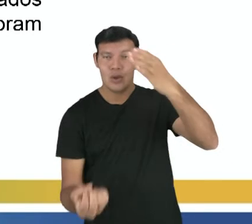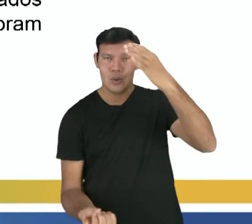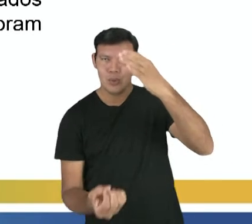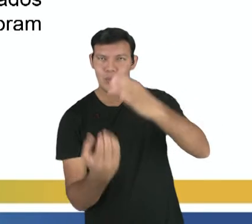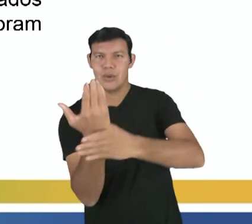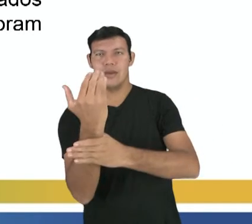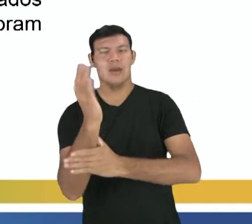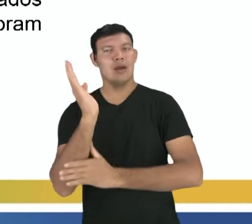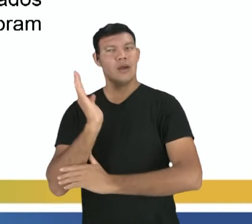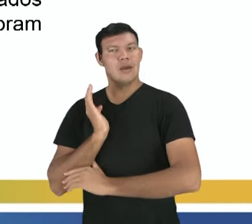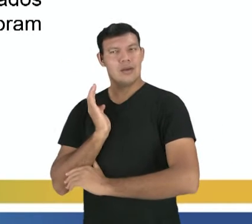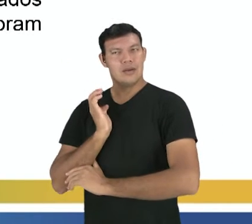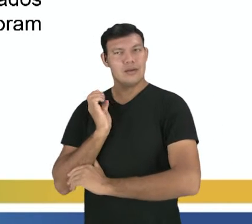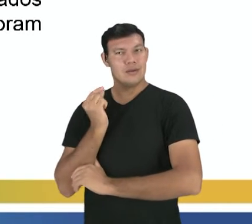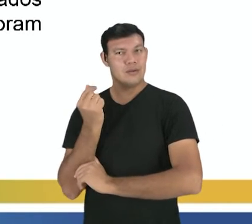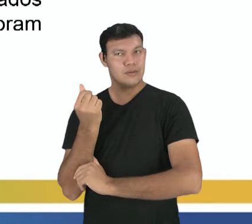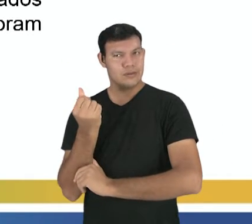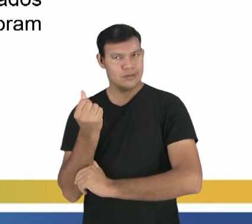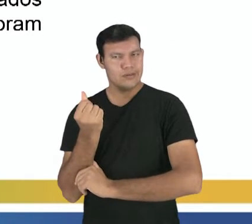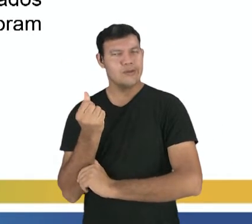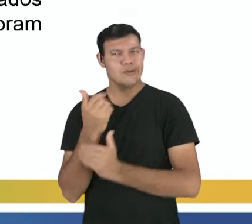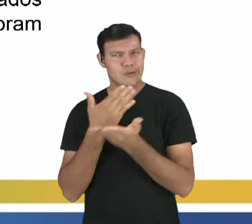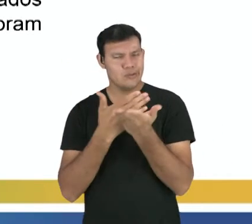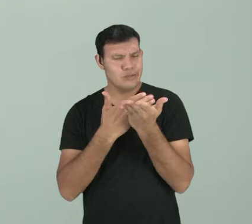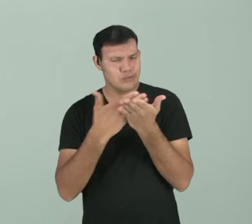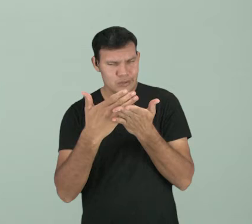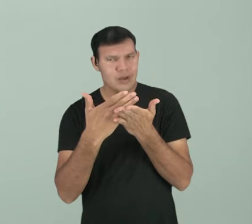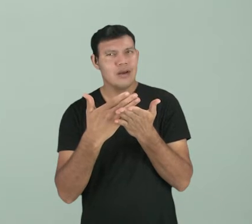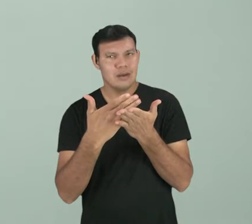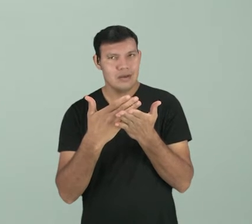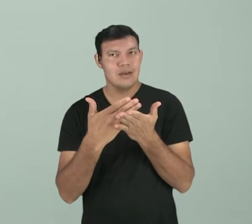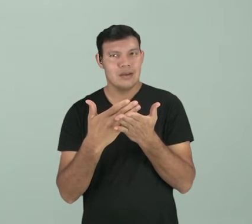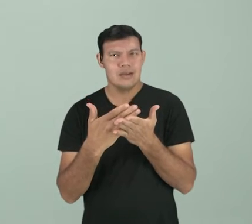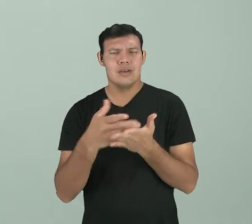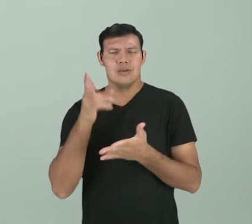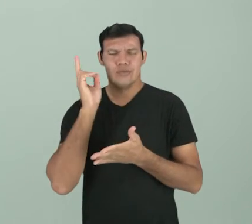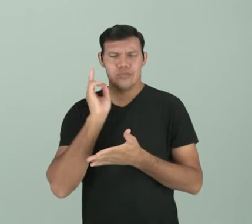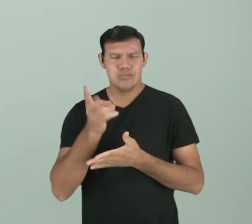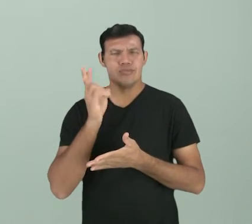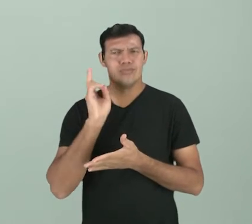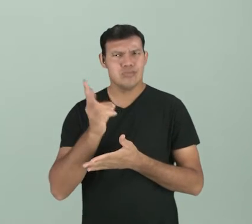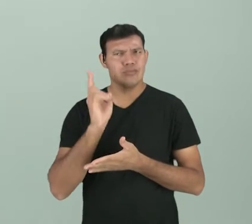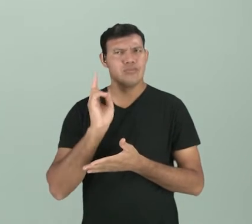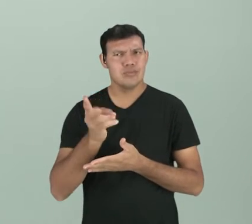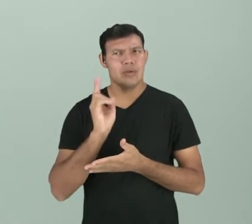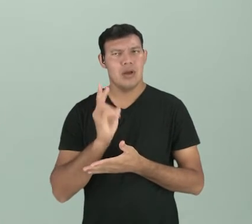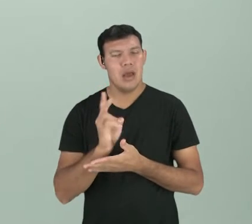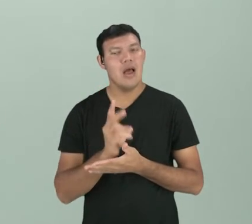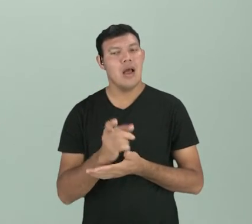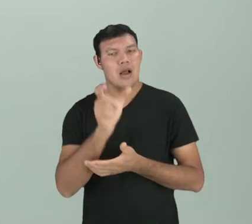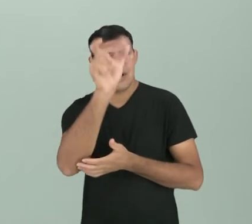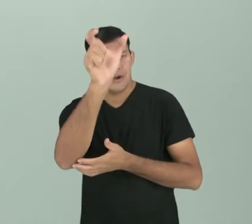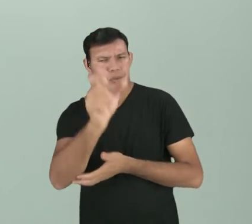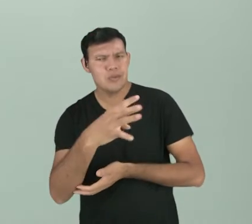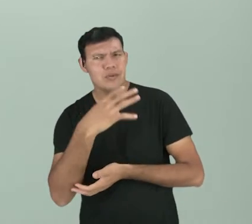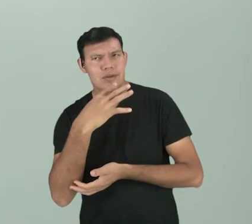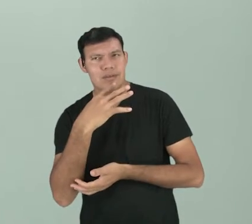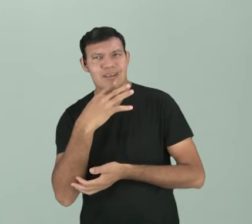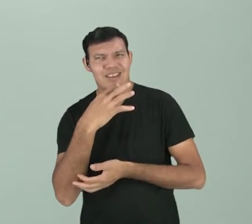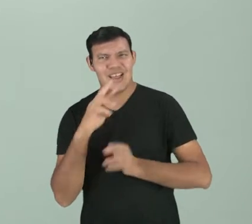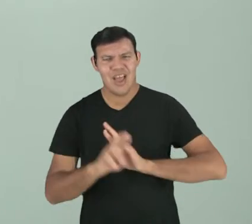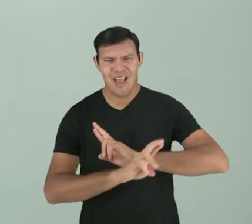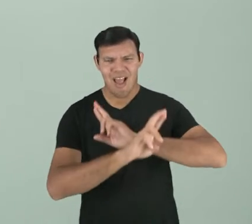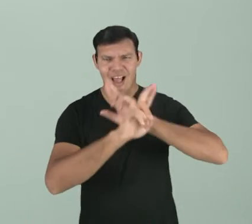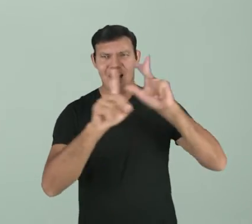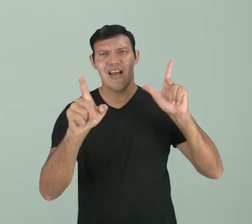surgiu a burguesia. Então aí logo no início, né, todos eram considerados, todos esses modelos aí de oposição, esses